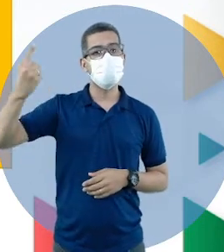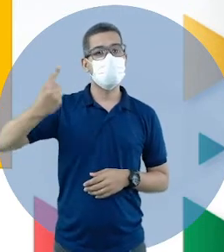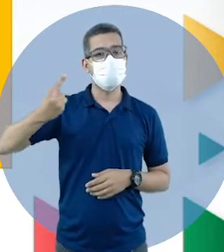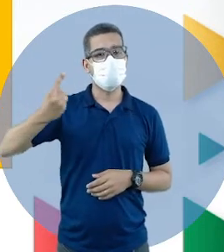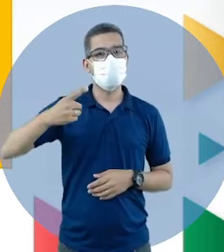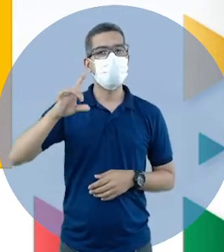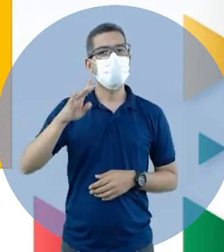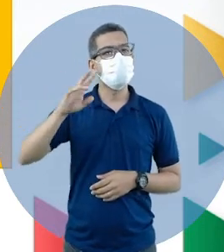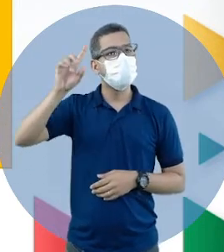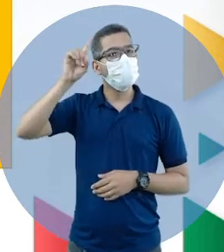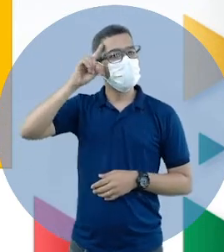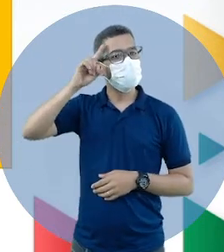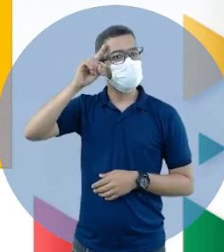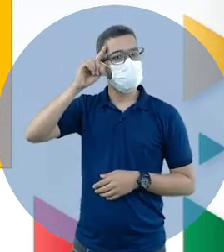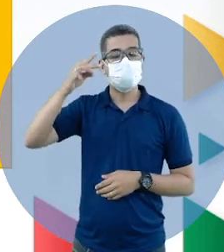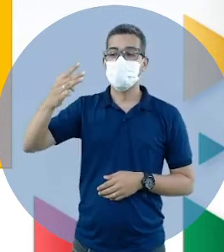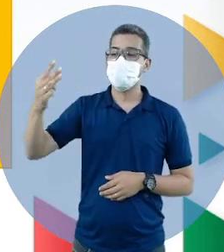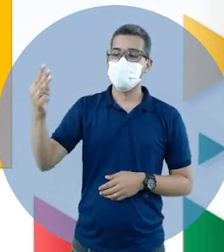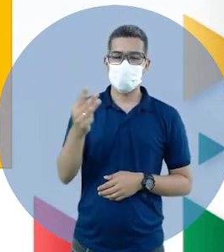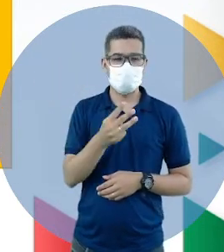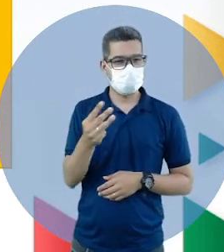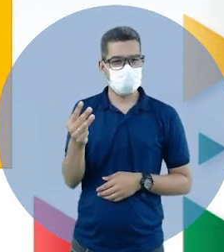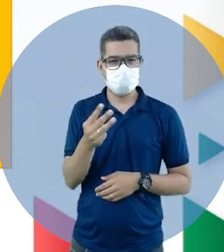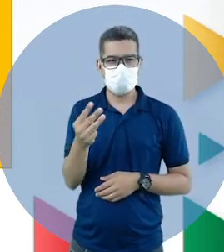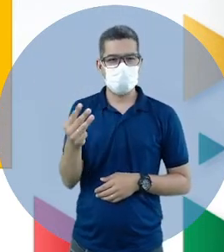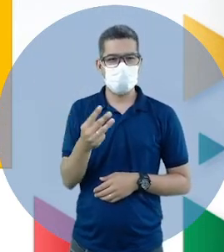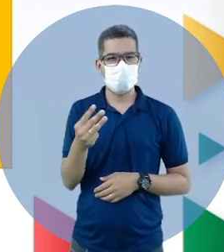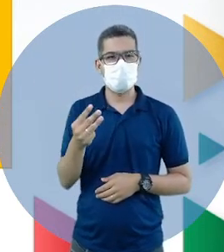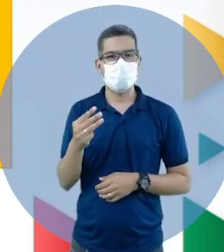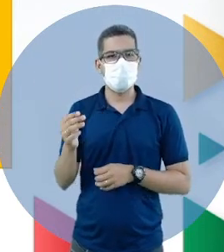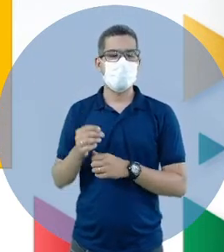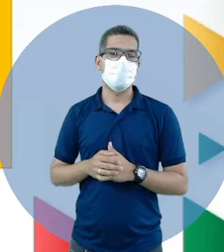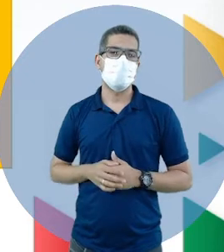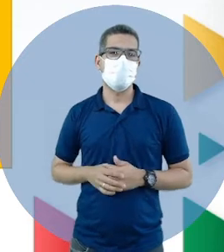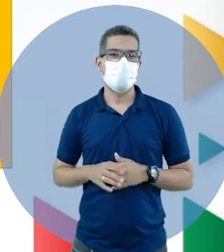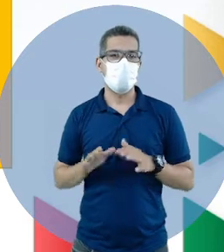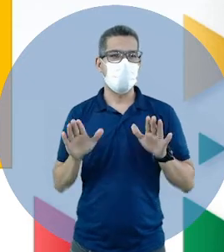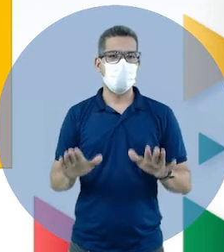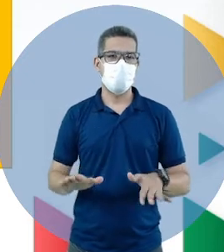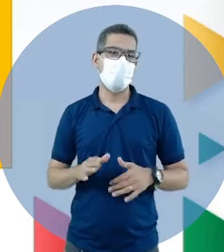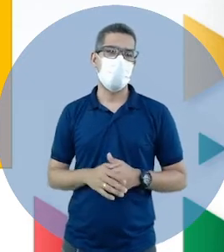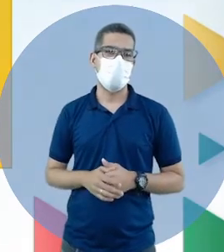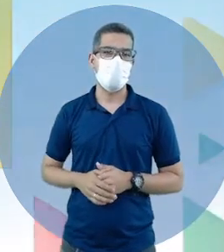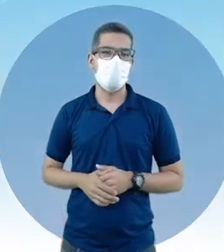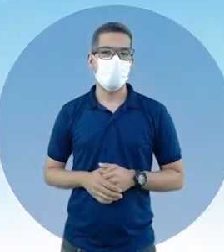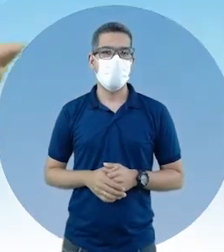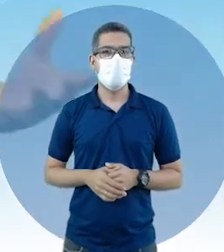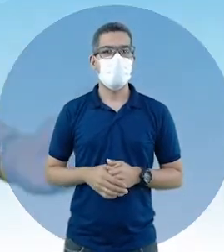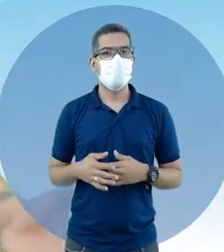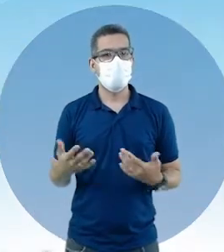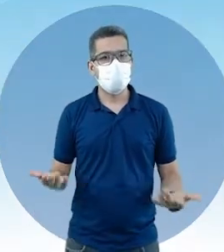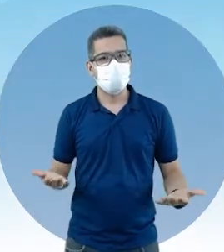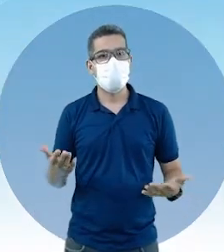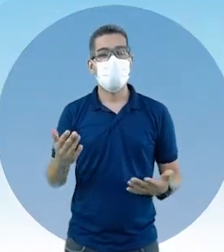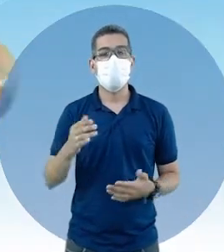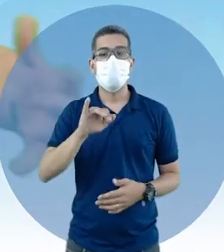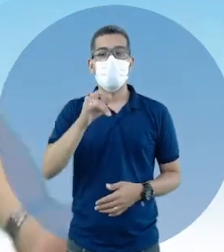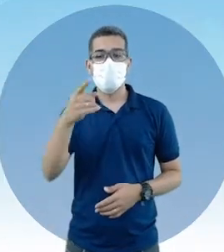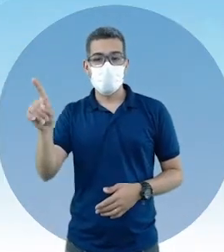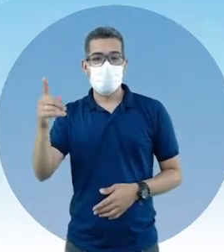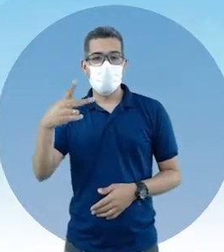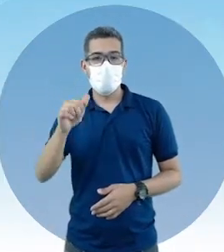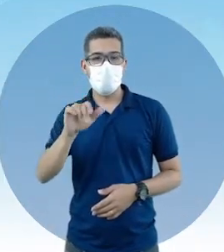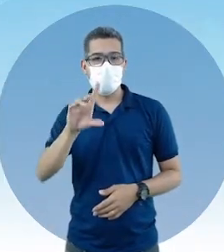os 33 dias de pontificado. E lembrar na questão a homenagem que